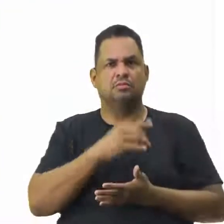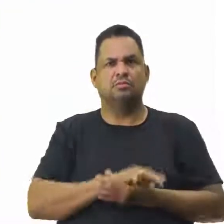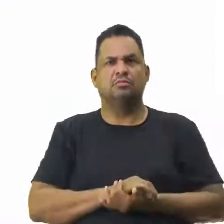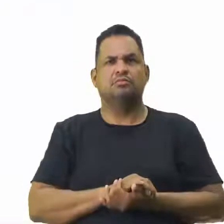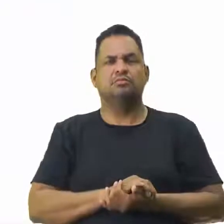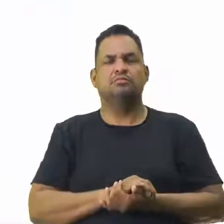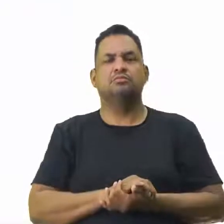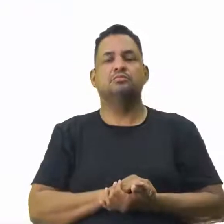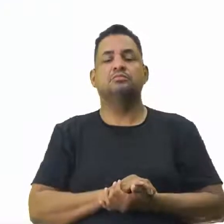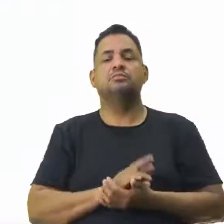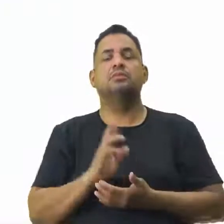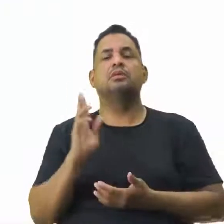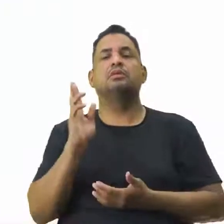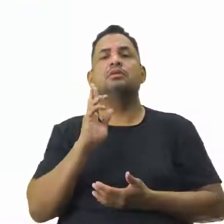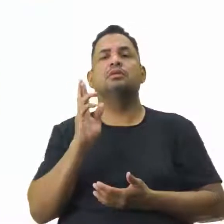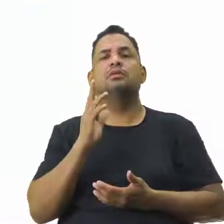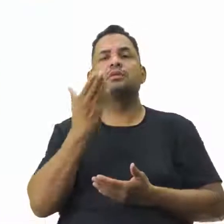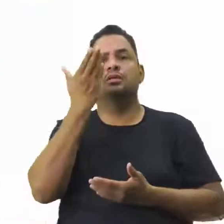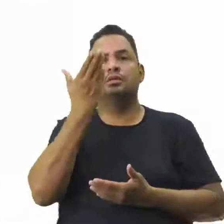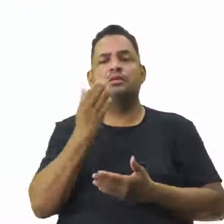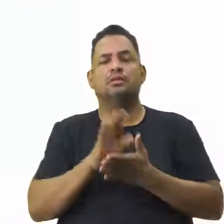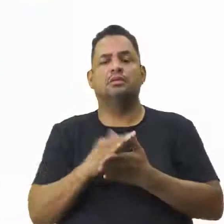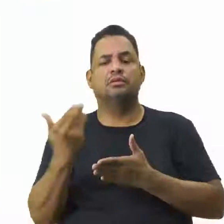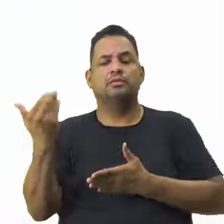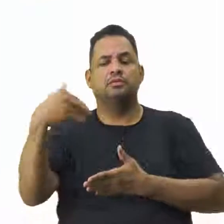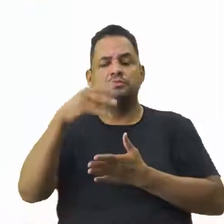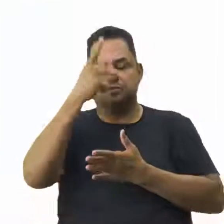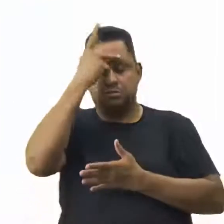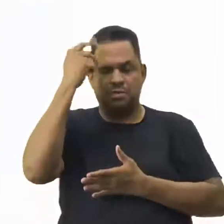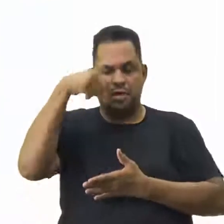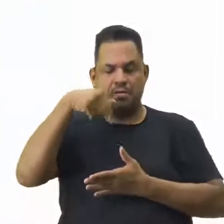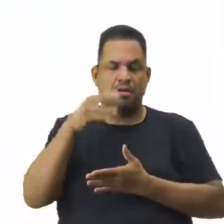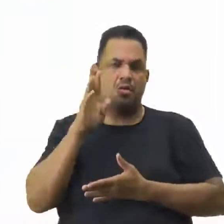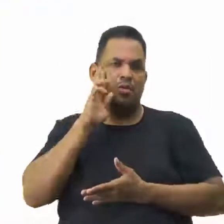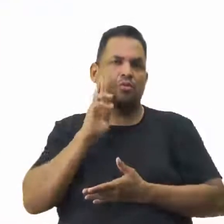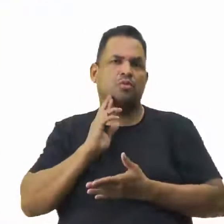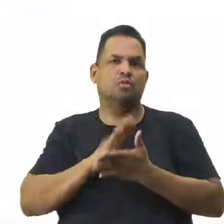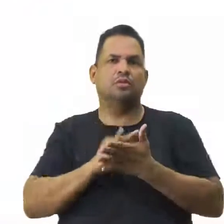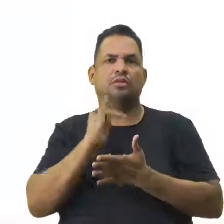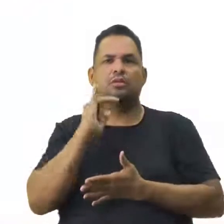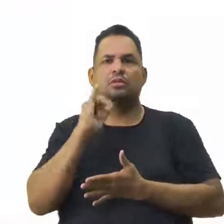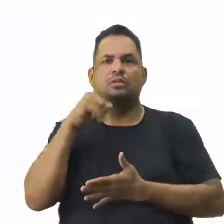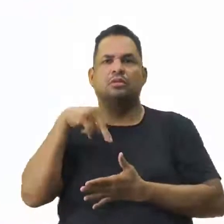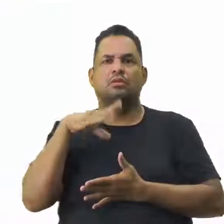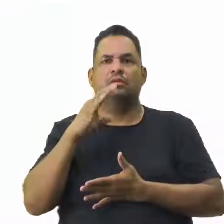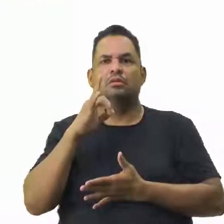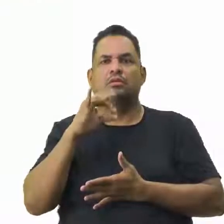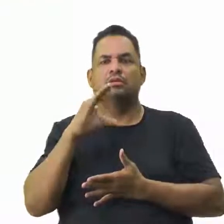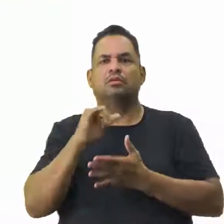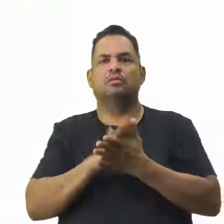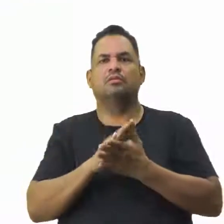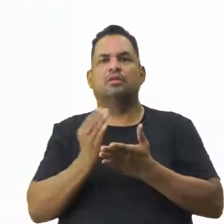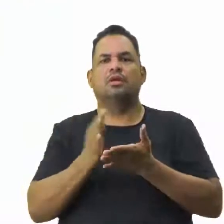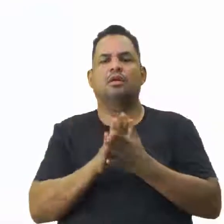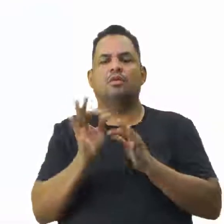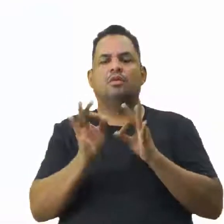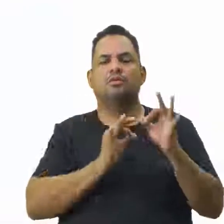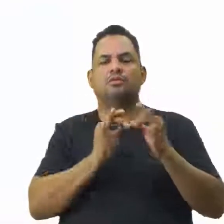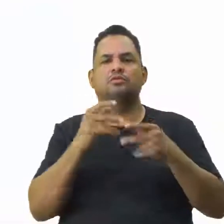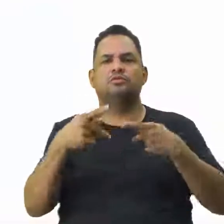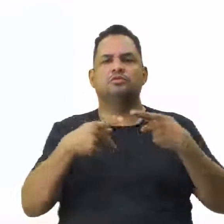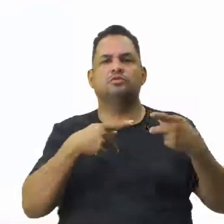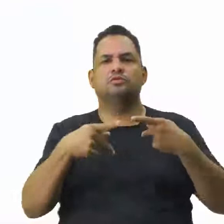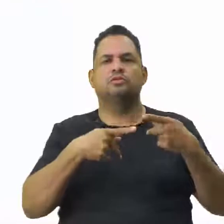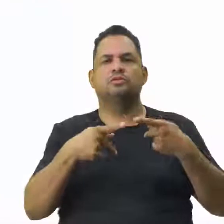que está mandando para vocês? O INCRA. O INCRA. Mas ele vai criar também os projetos de assentamento dirigido. Olha aqui,